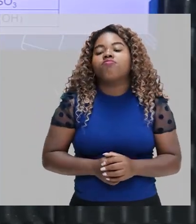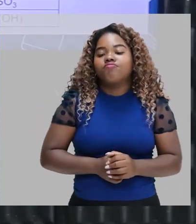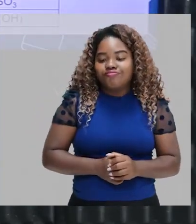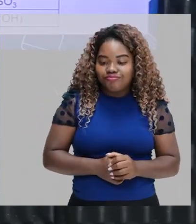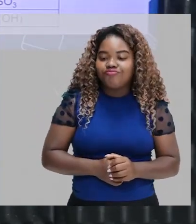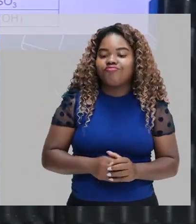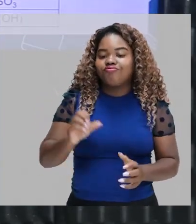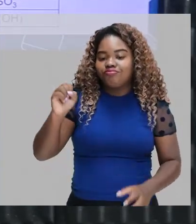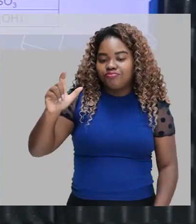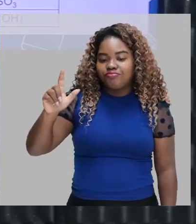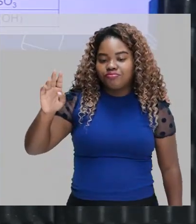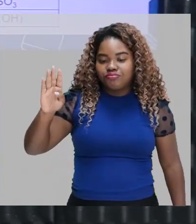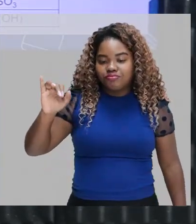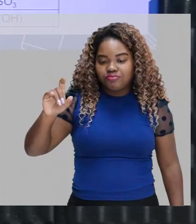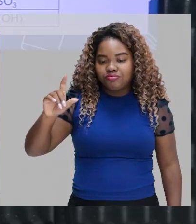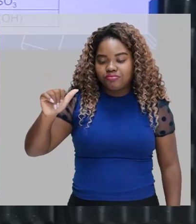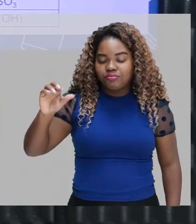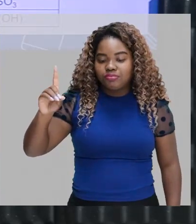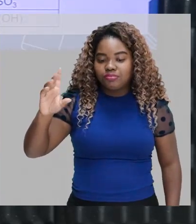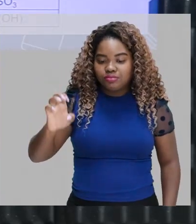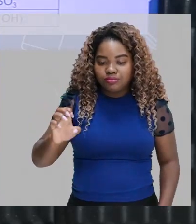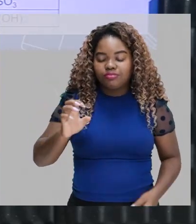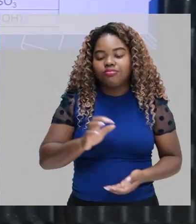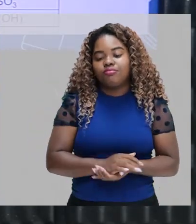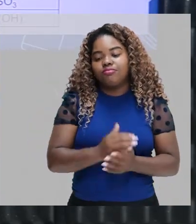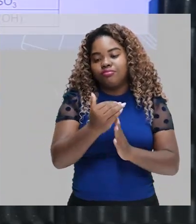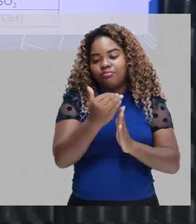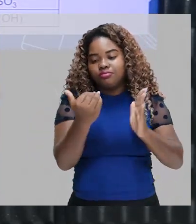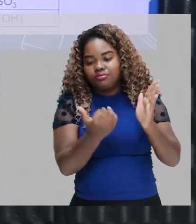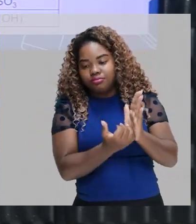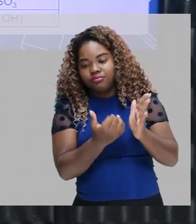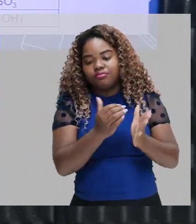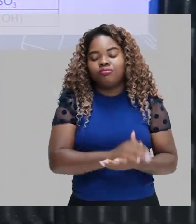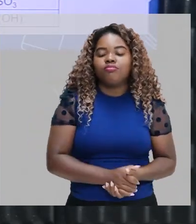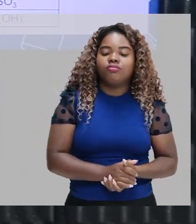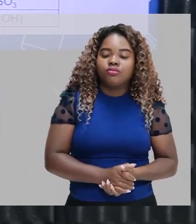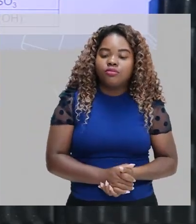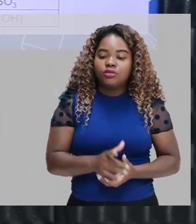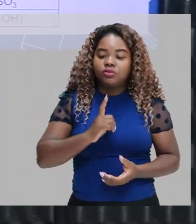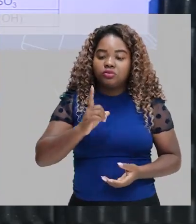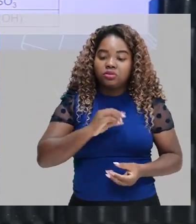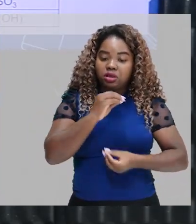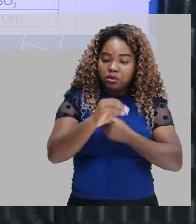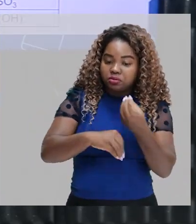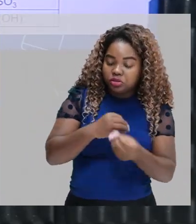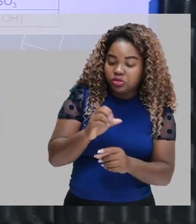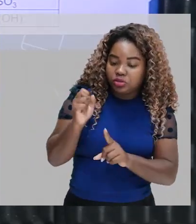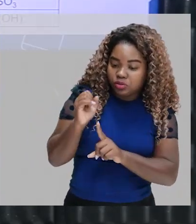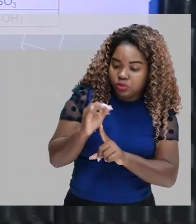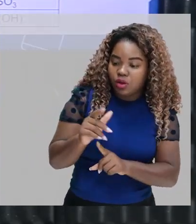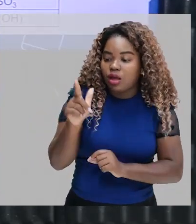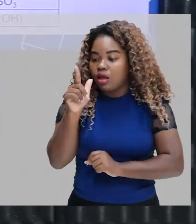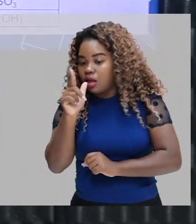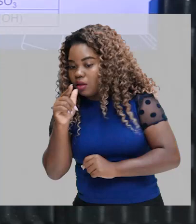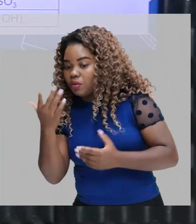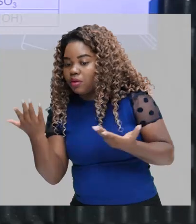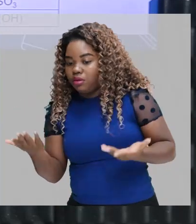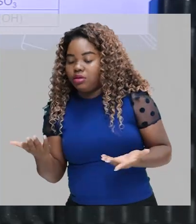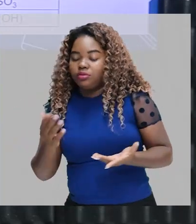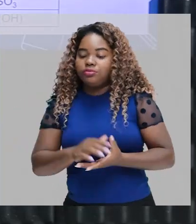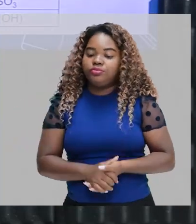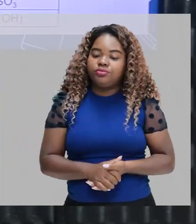a solubilidade. Quanto maior a reatividade do gás com a água, por